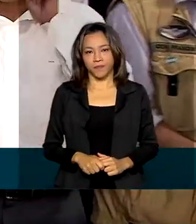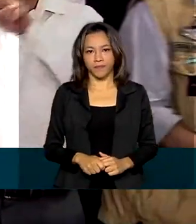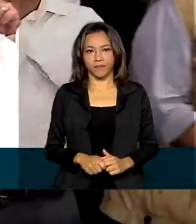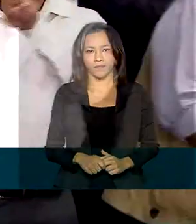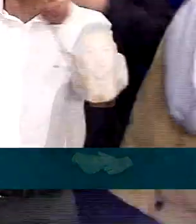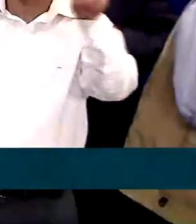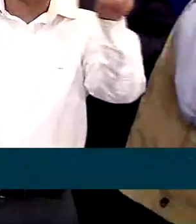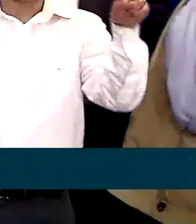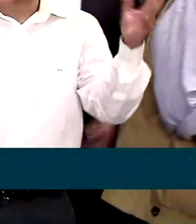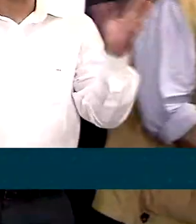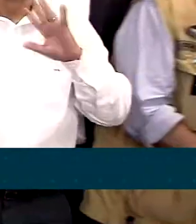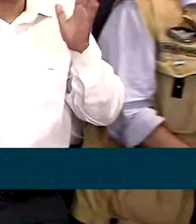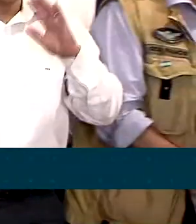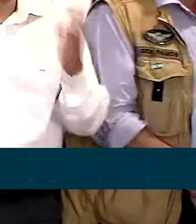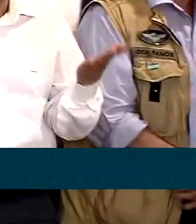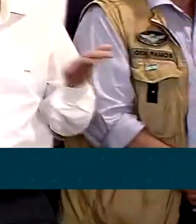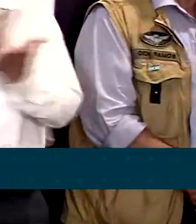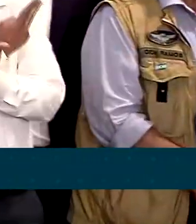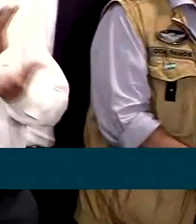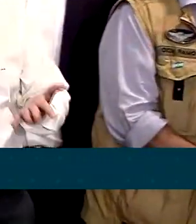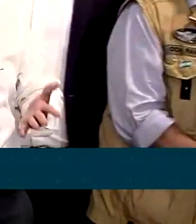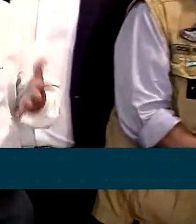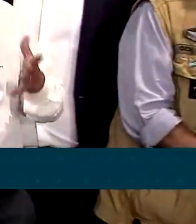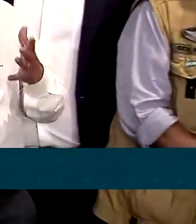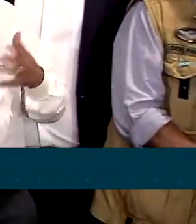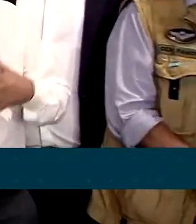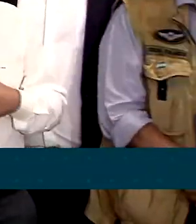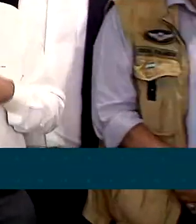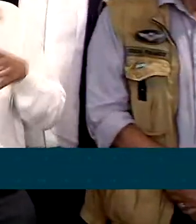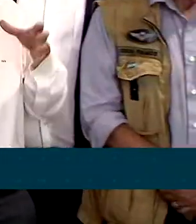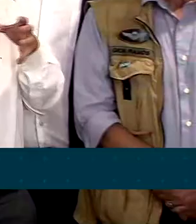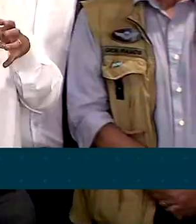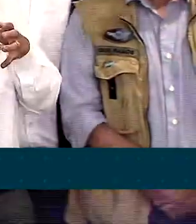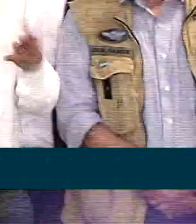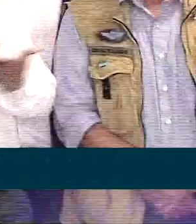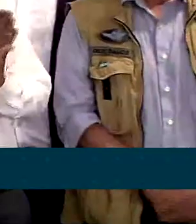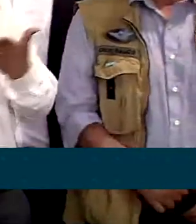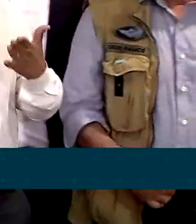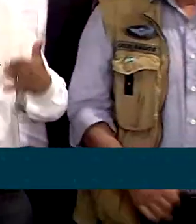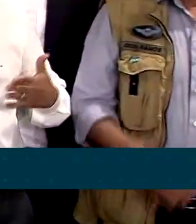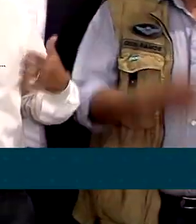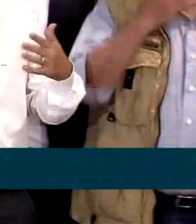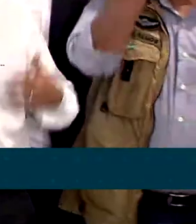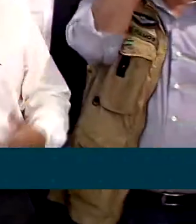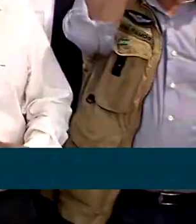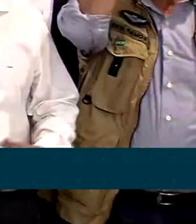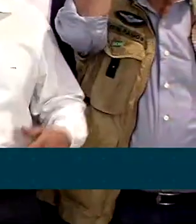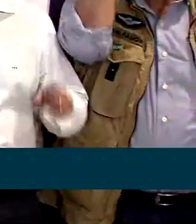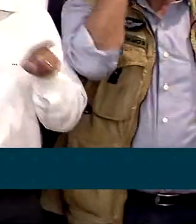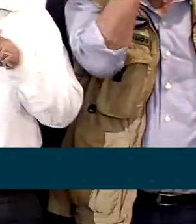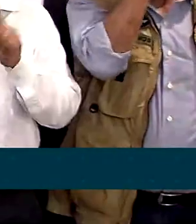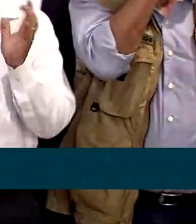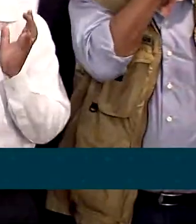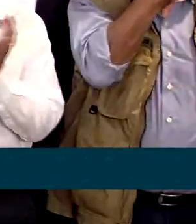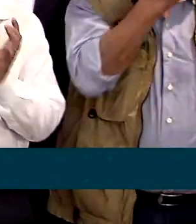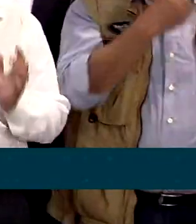adversas. Fiz uma viagem com alguns ministros, com parlamentares também